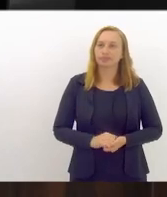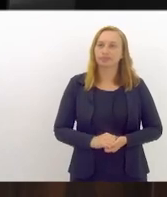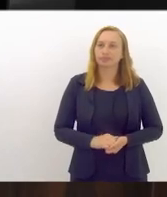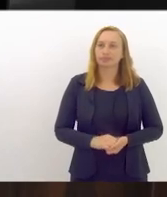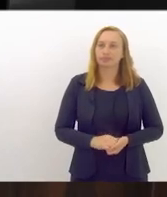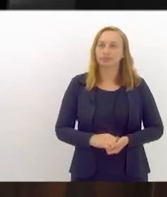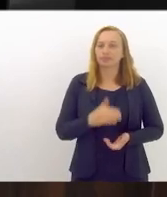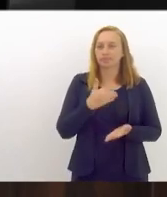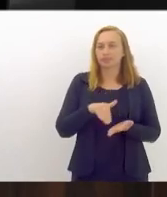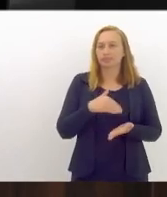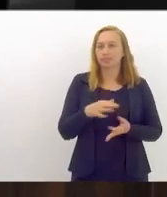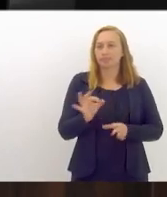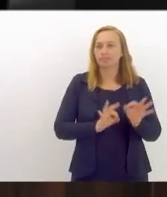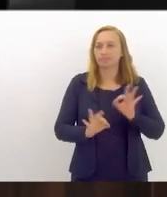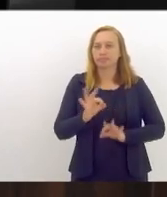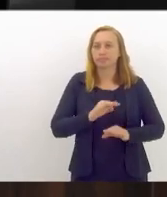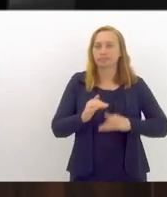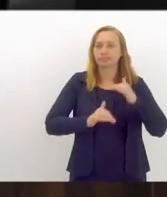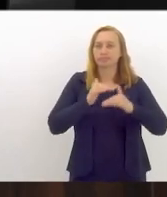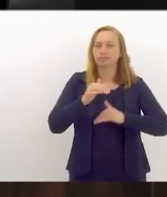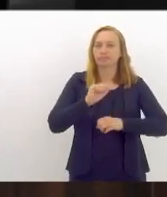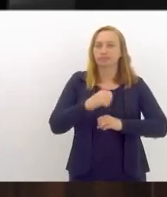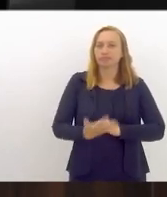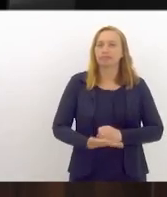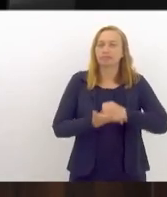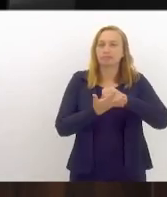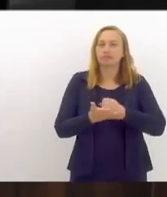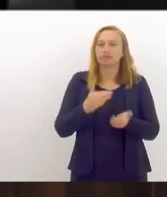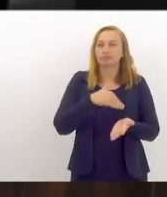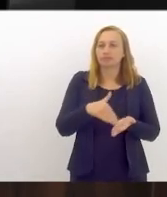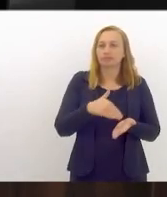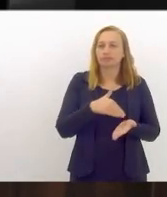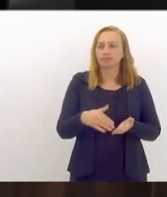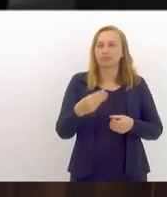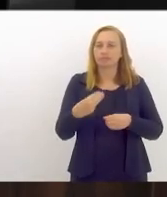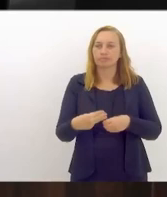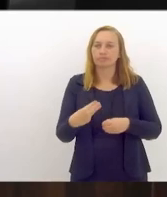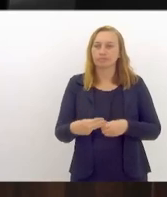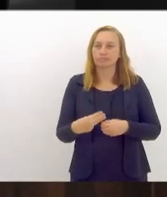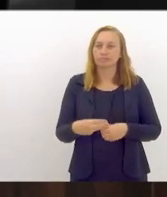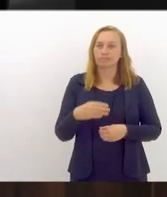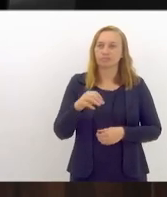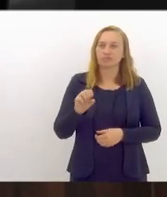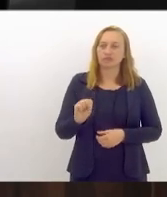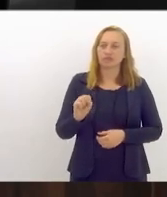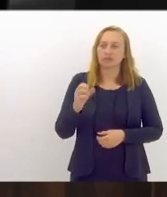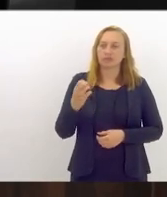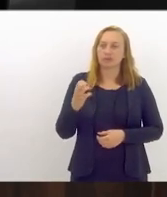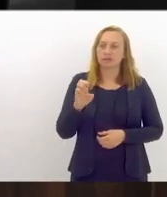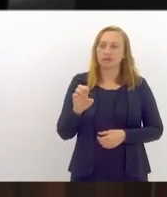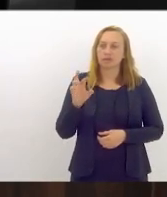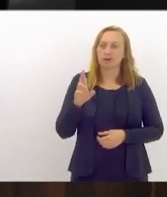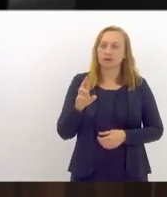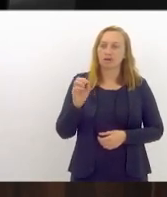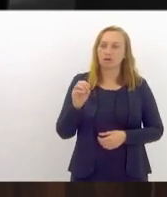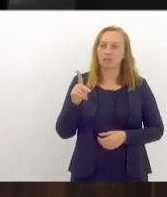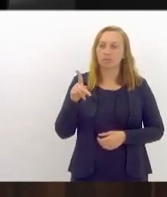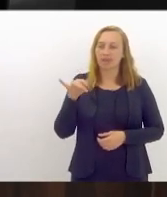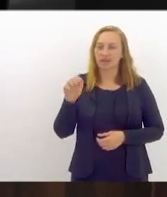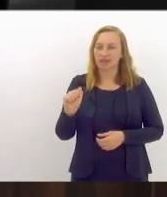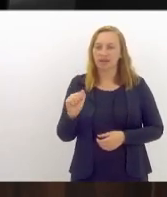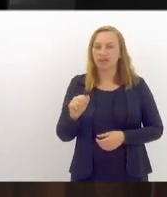secretário de planejamento desenvolvimento sustentável da Secretaria Municipal de Seropédica Denis Souza